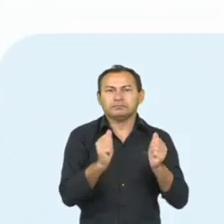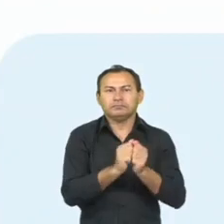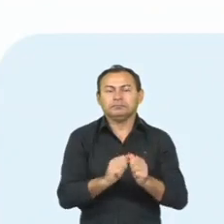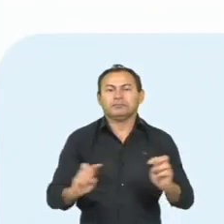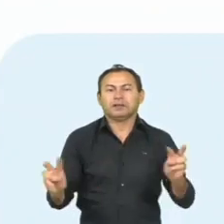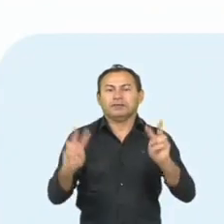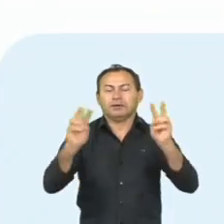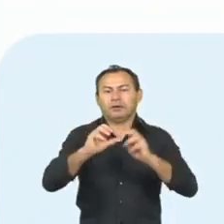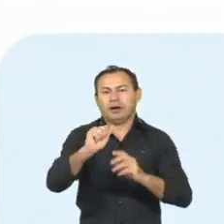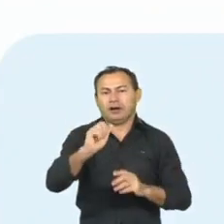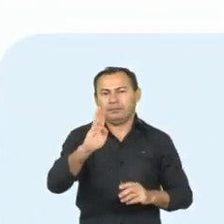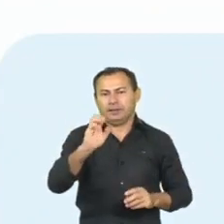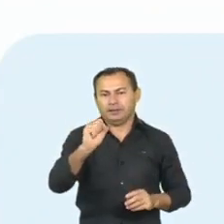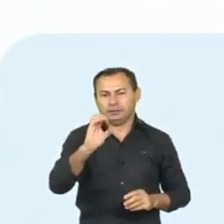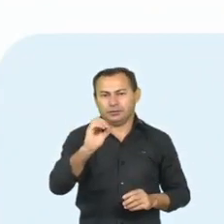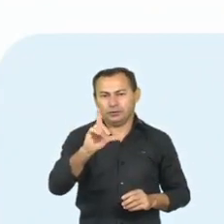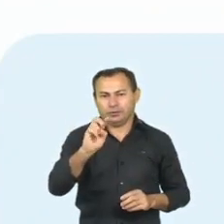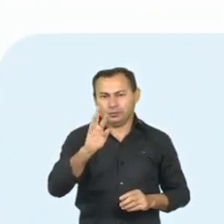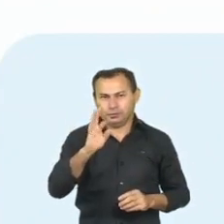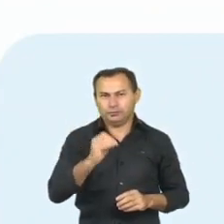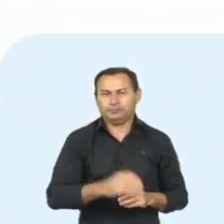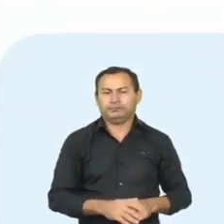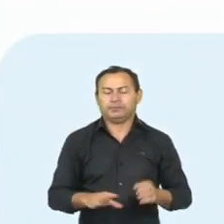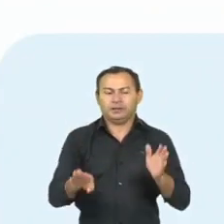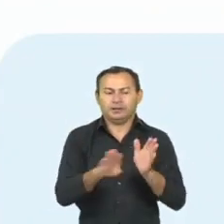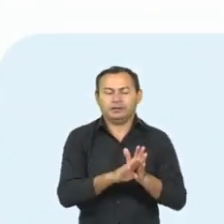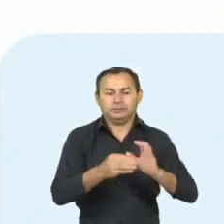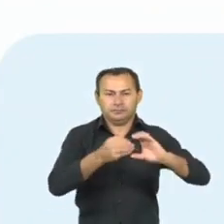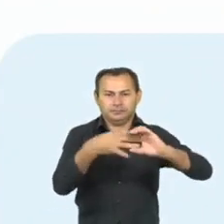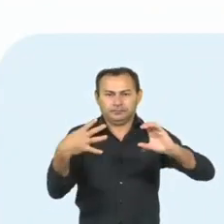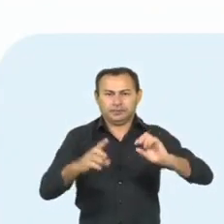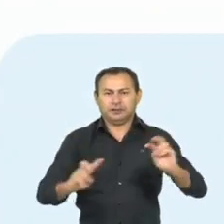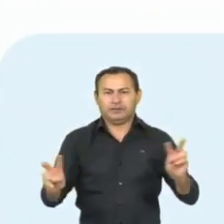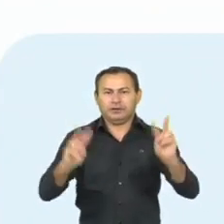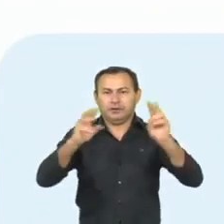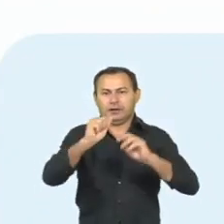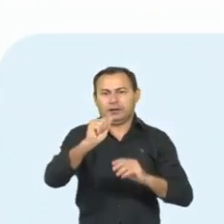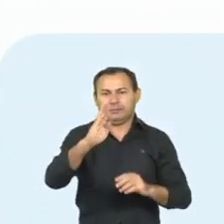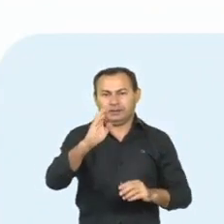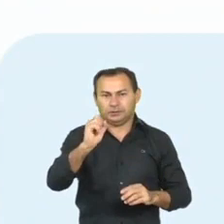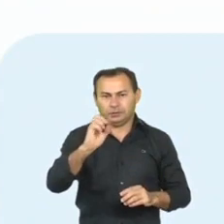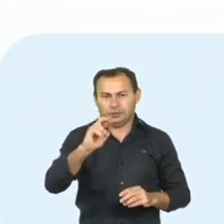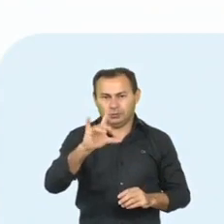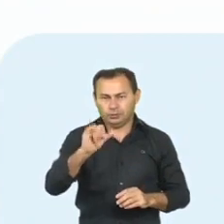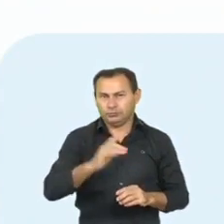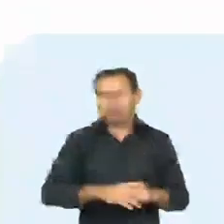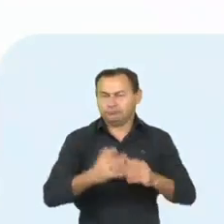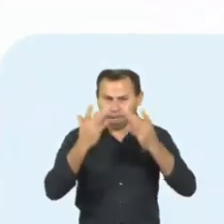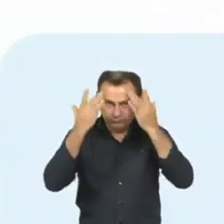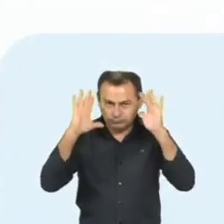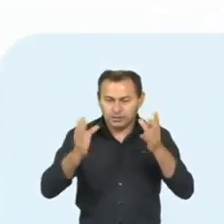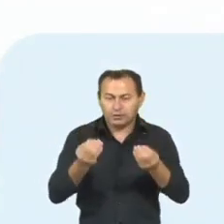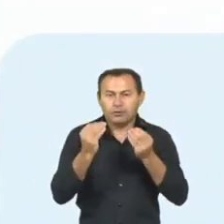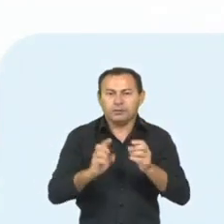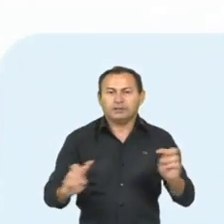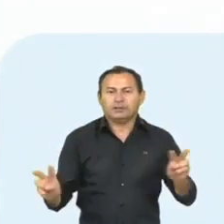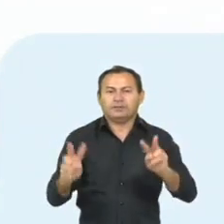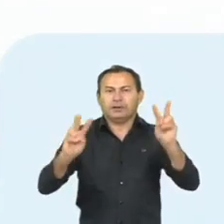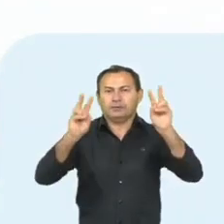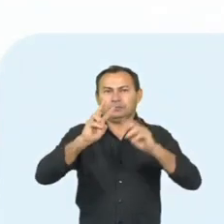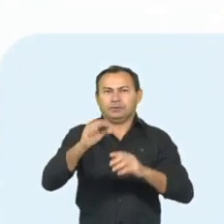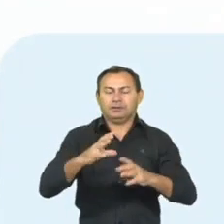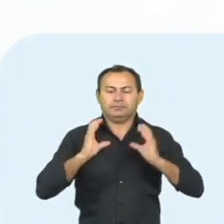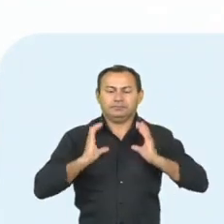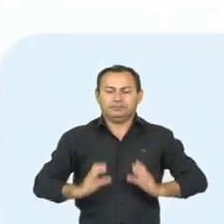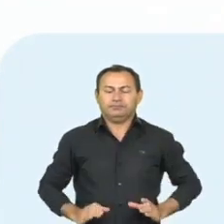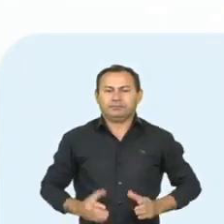valor absoluto, né? Então, ele chega com uma característica de valor absoluto. Então, a gente não sabe como esse valor ele vai se